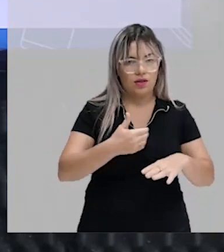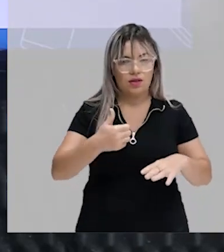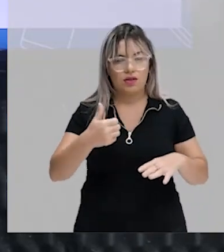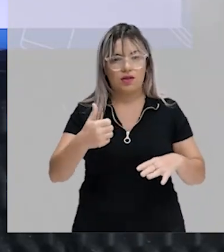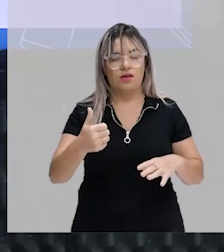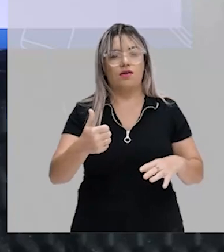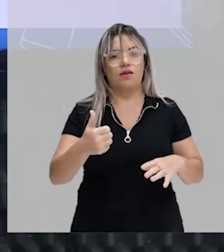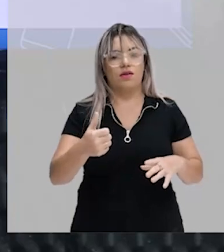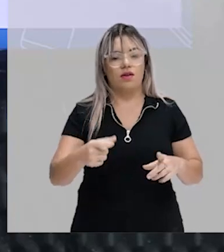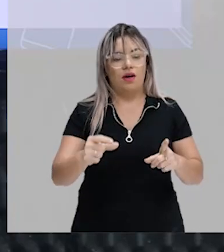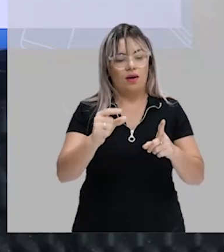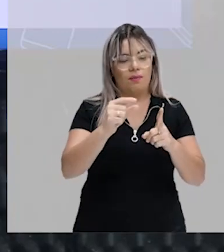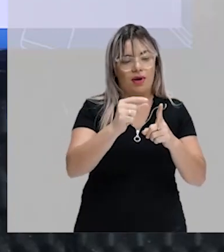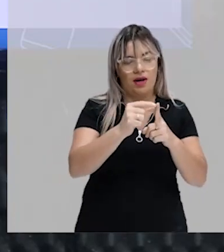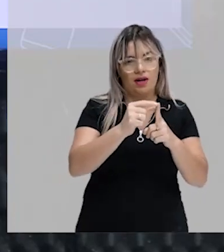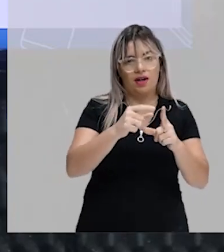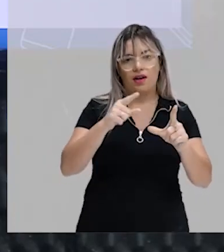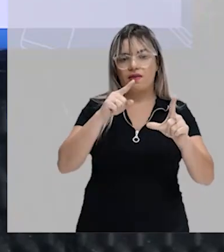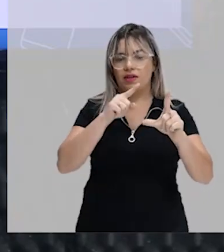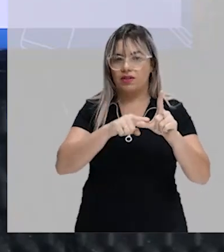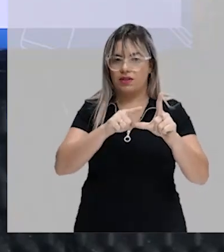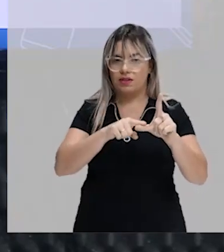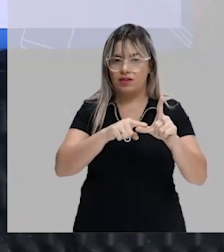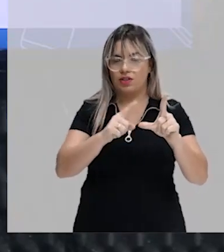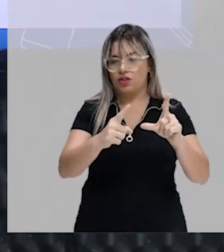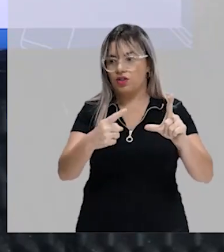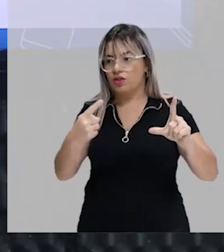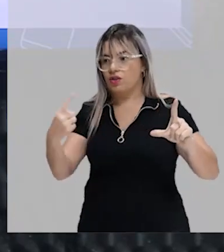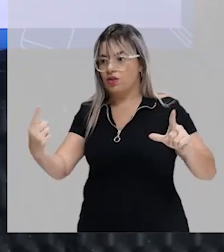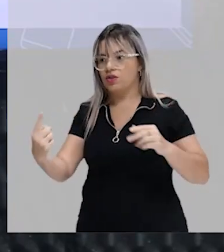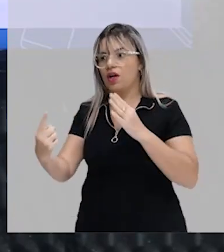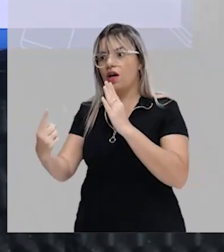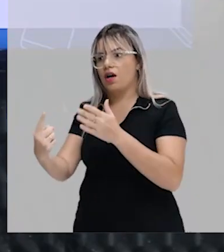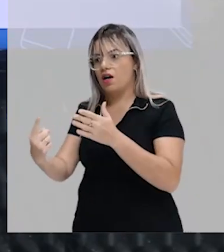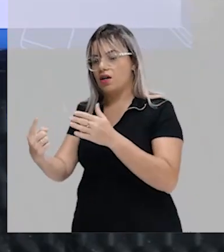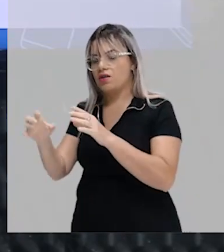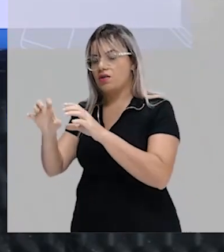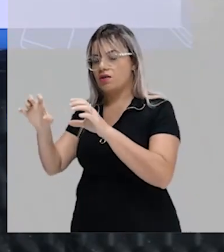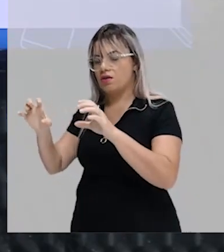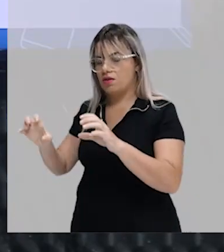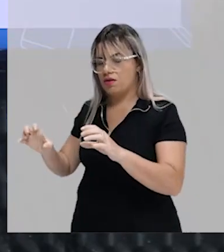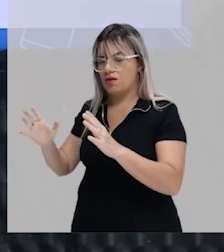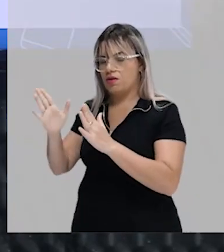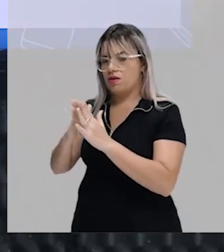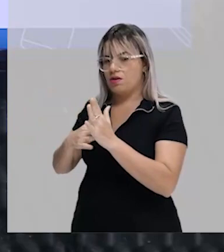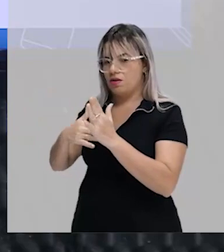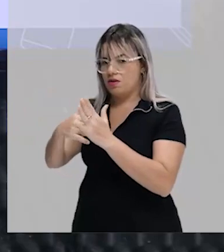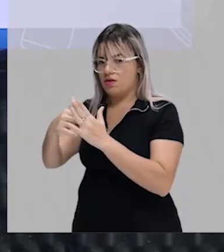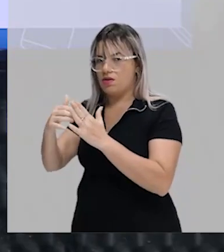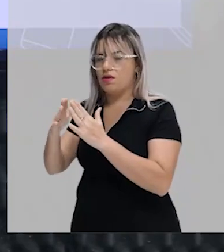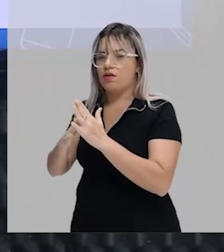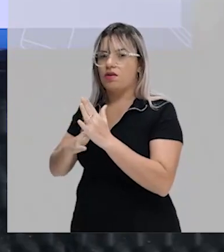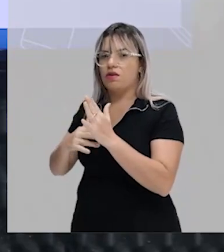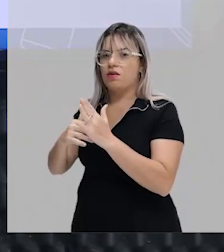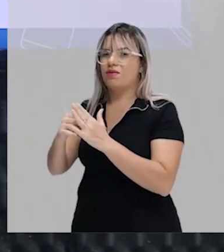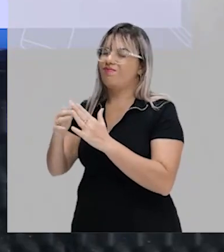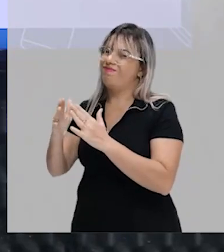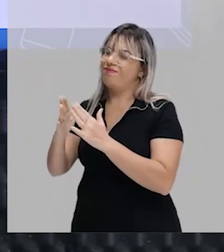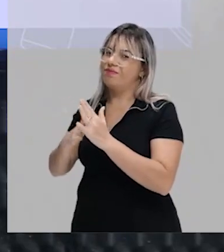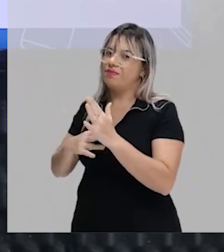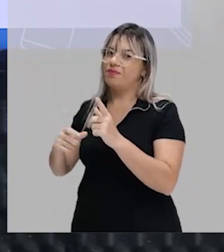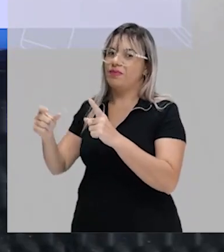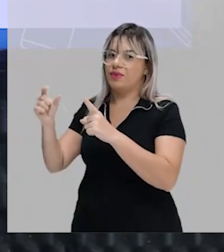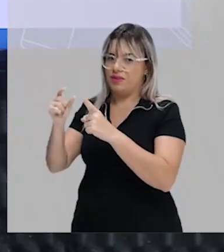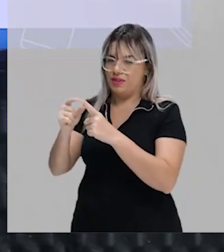palavras. E o professor vai para o campo da escultura, da pintura, mas, obviamente, usando também as palavras